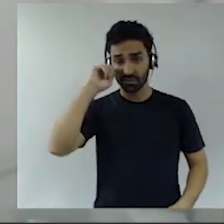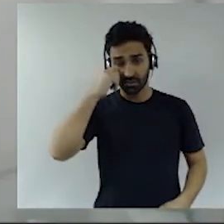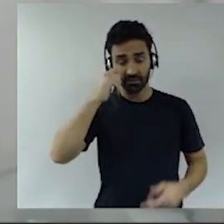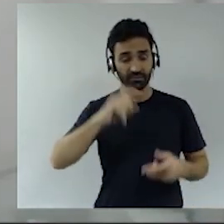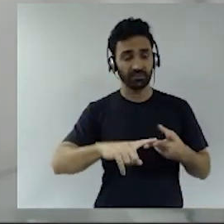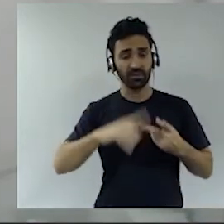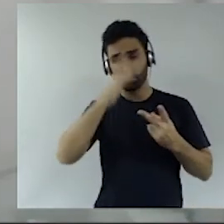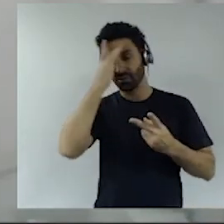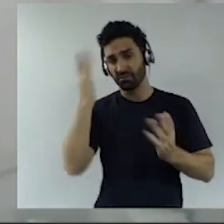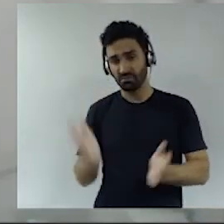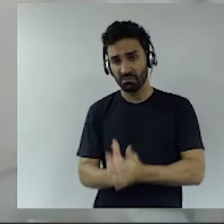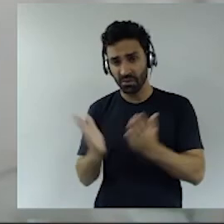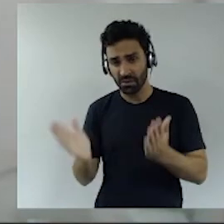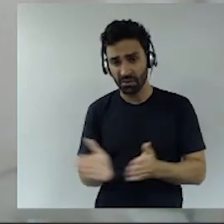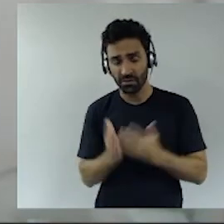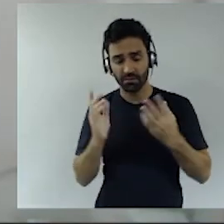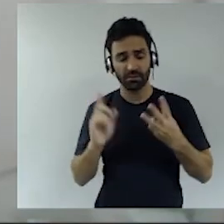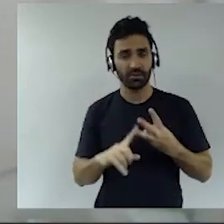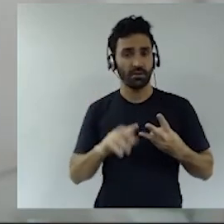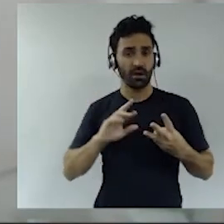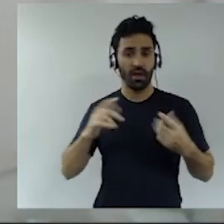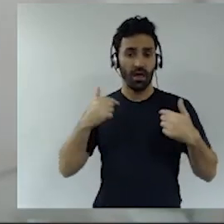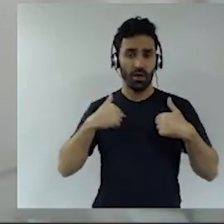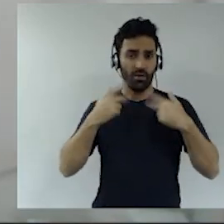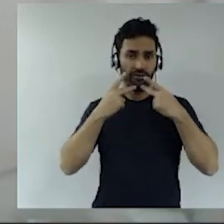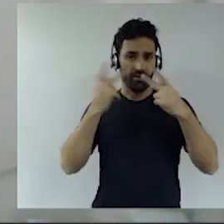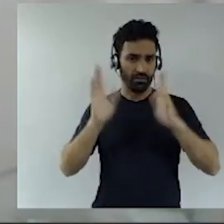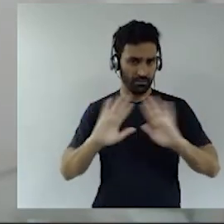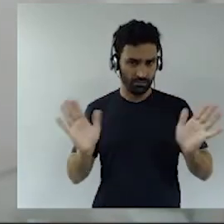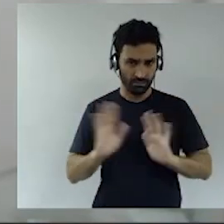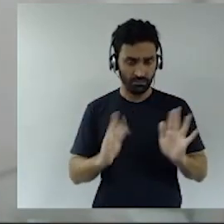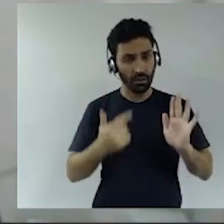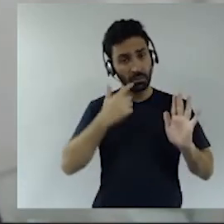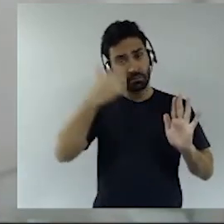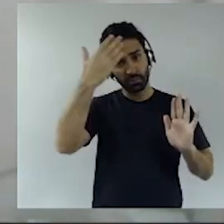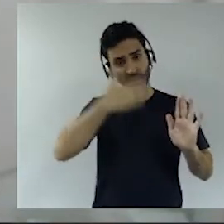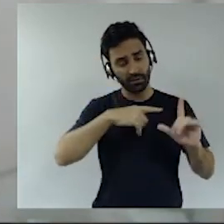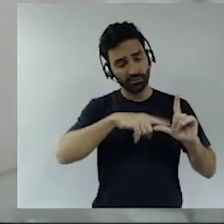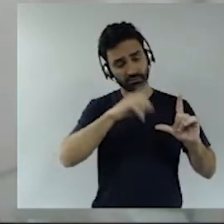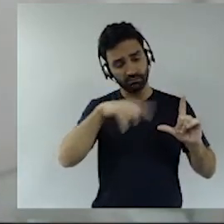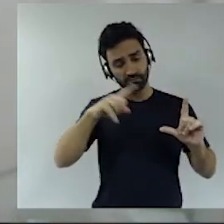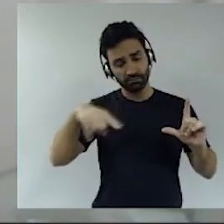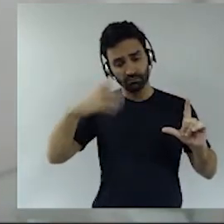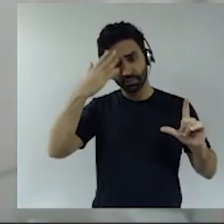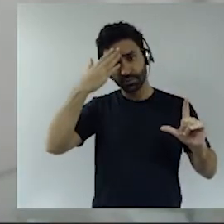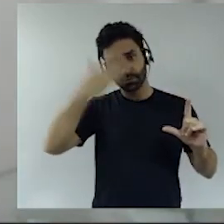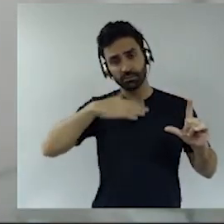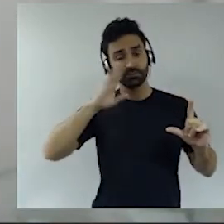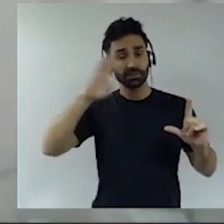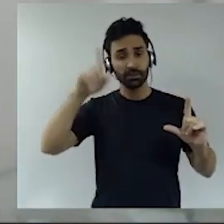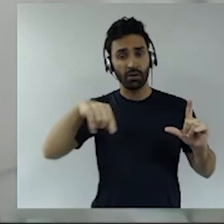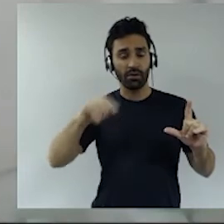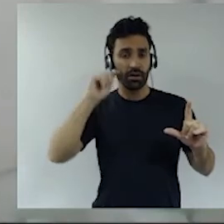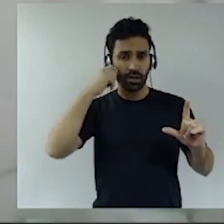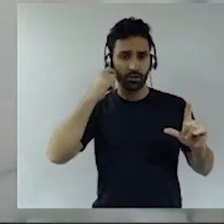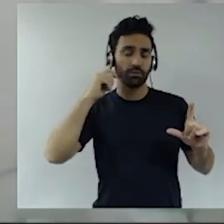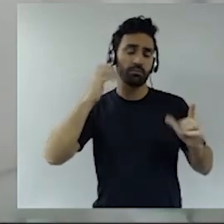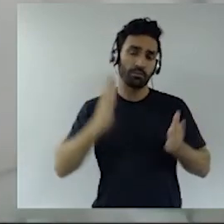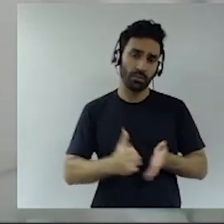aos pobres. Isso não sou eu que estou dizendo, são as estatísticas que apontam, né? Mais de